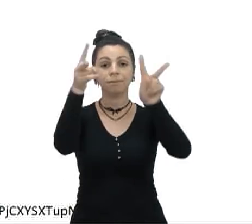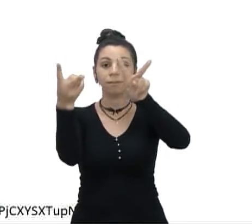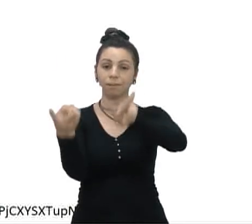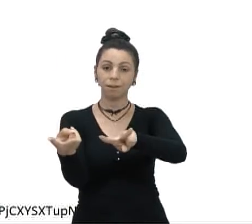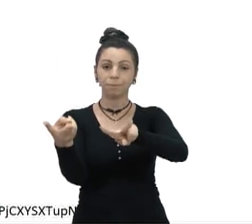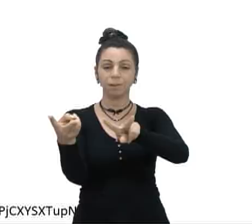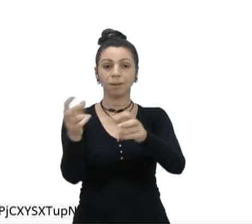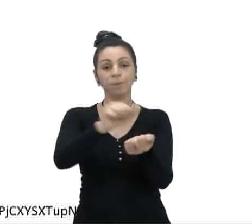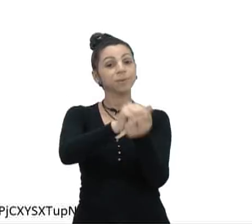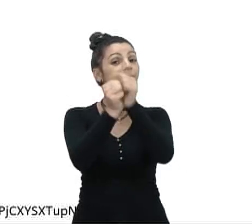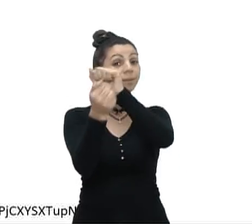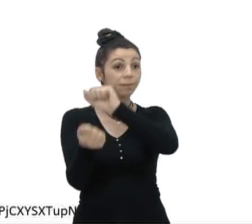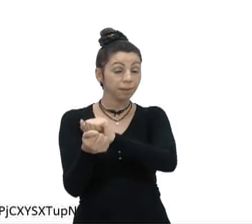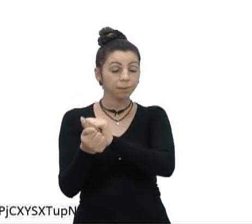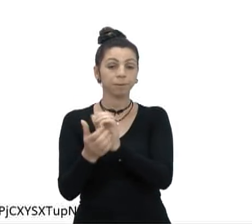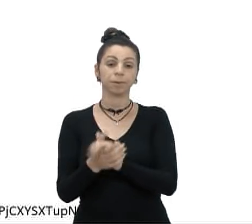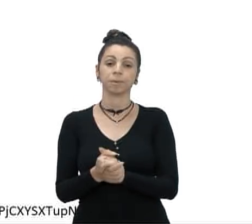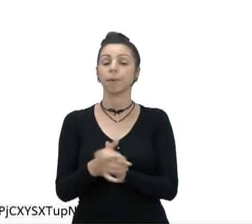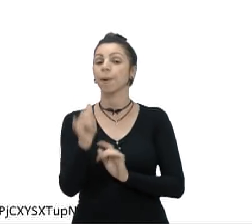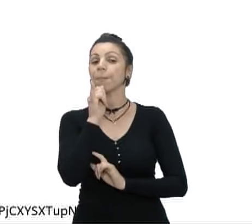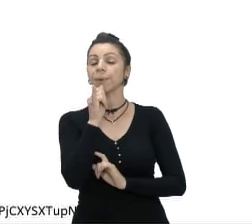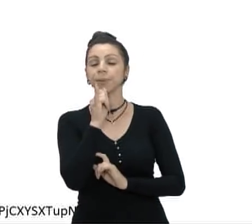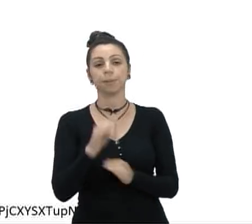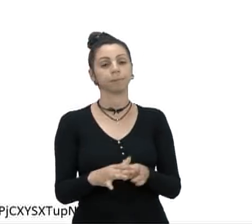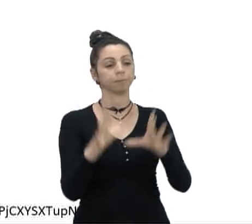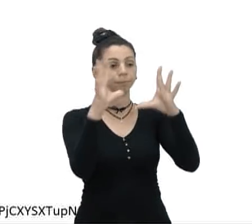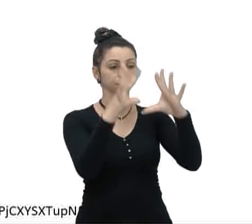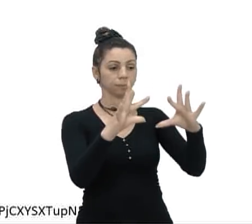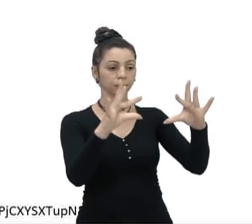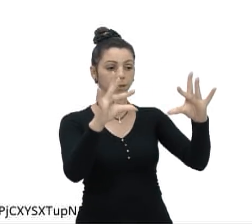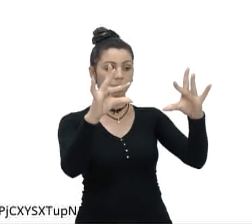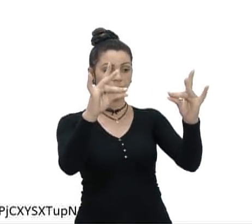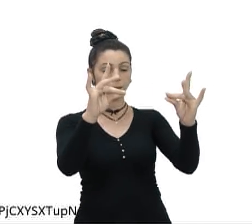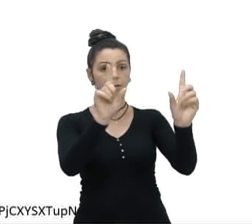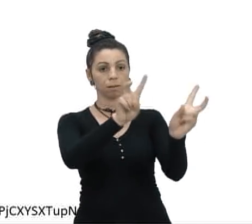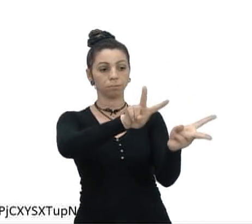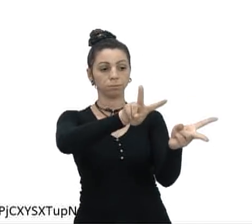estado líquido pode passar para o estado gasoso por meio da